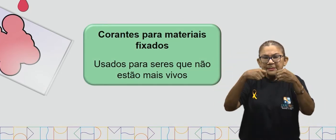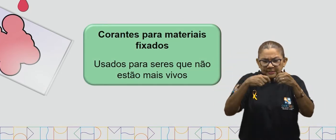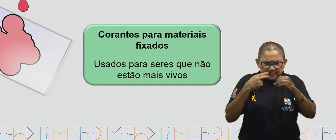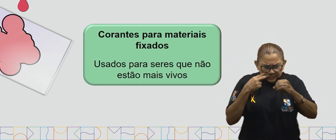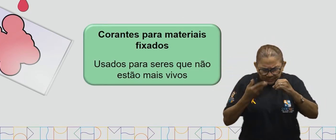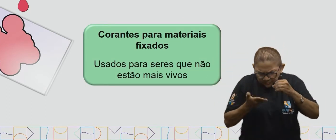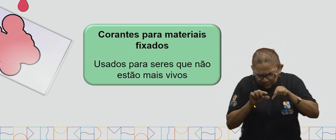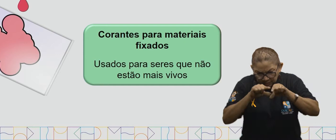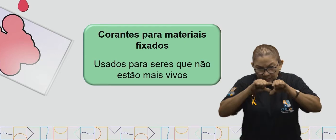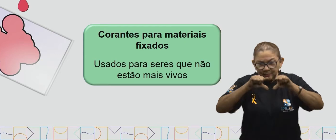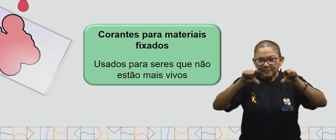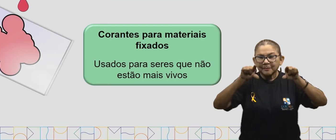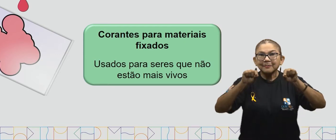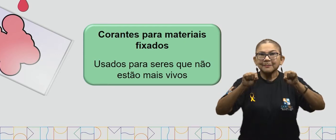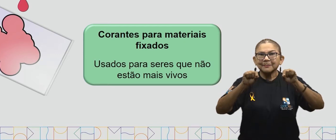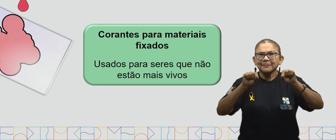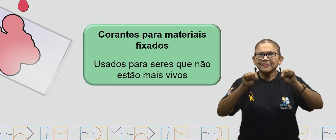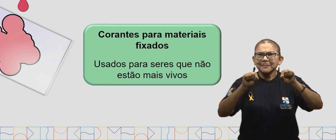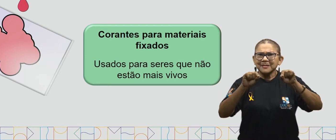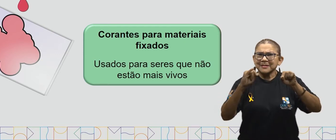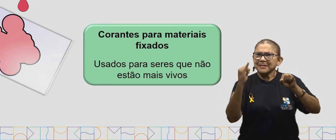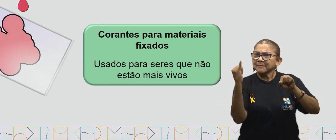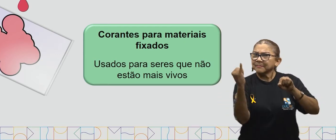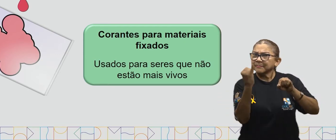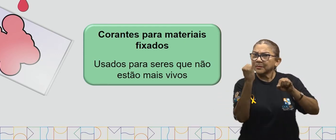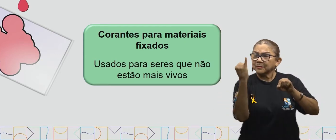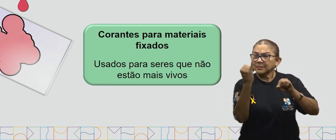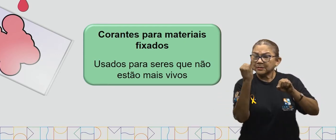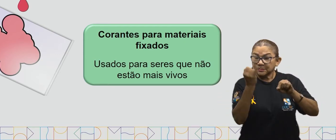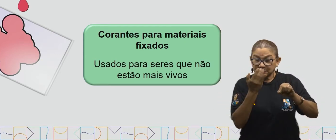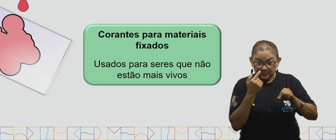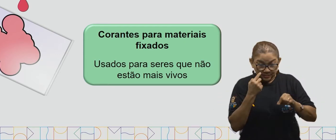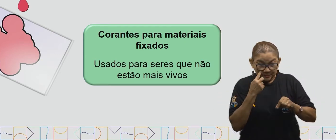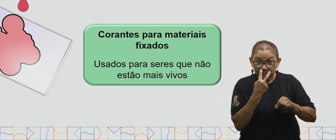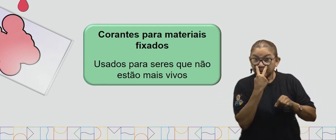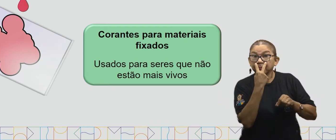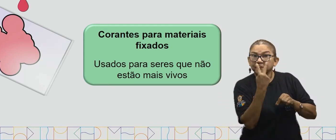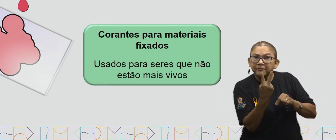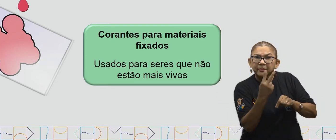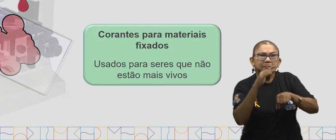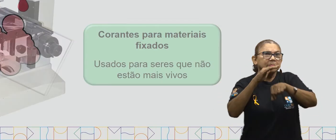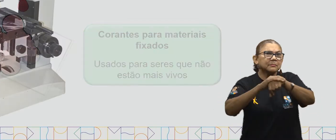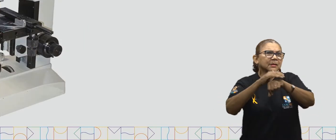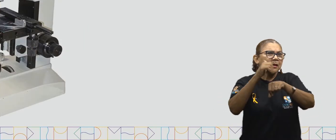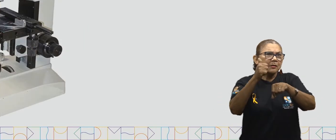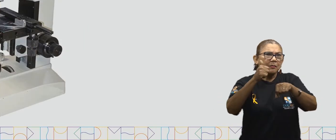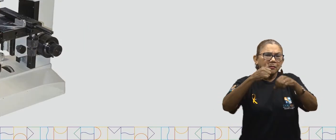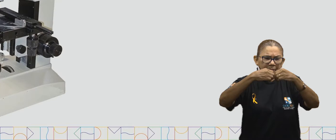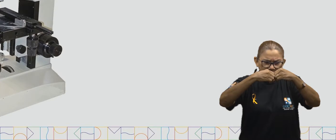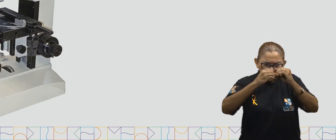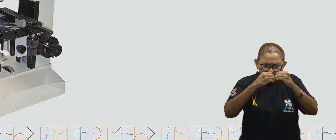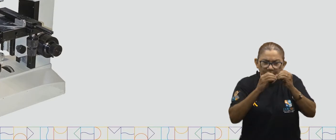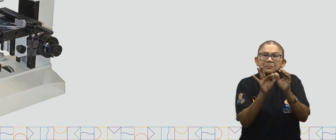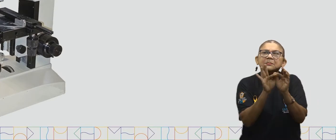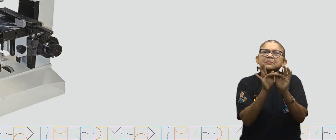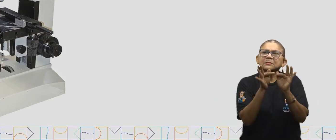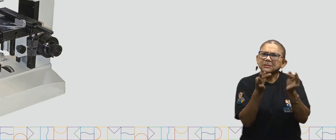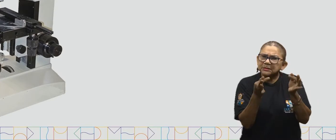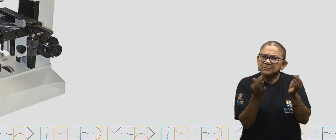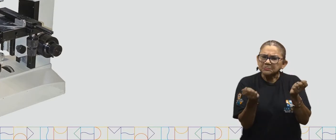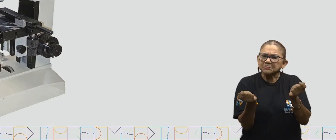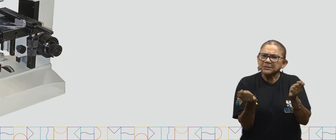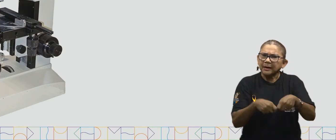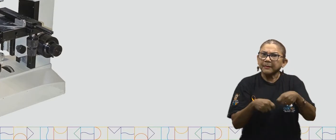sem prejudicá-los, e outros corantes são apenas para materiais fixados. Microscópios de luz